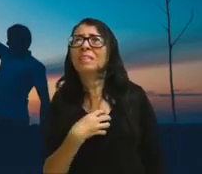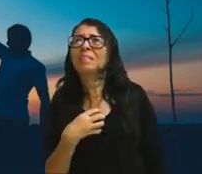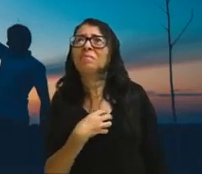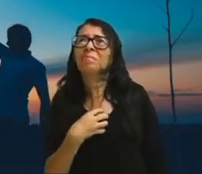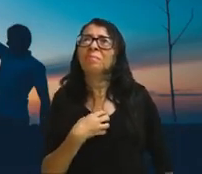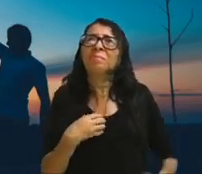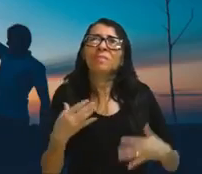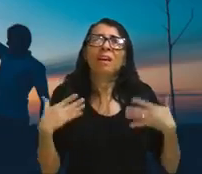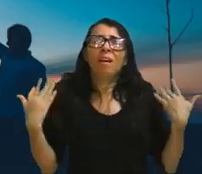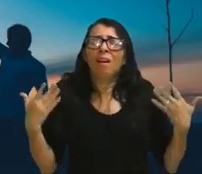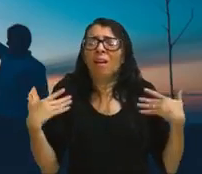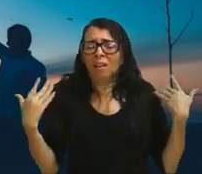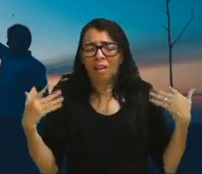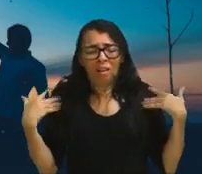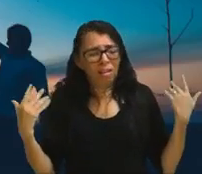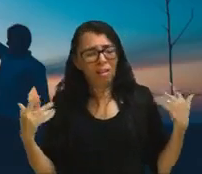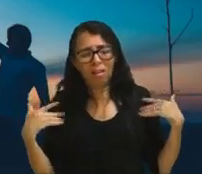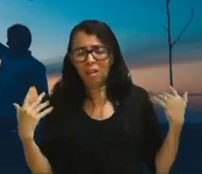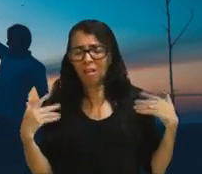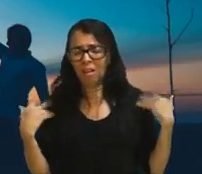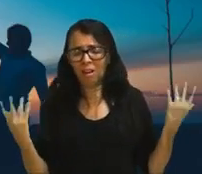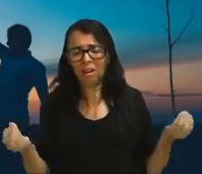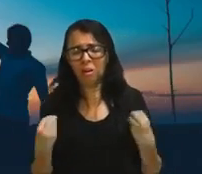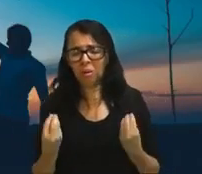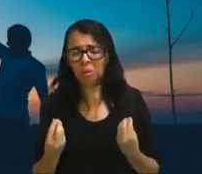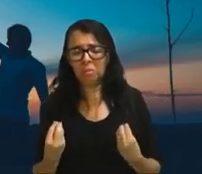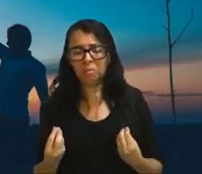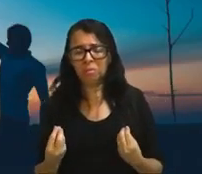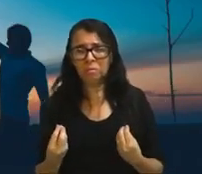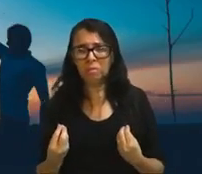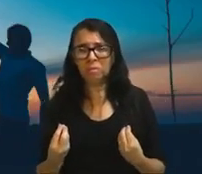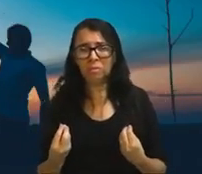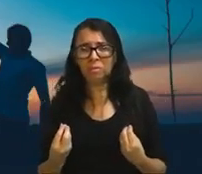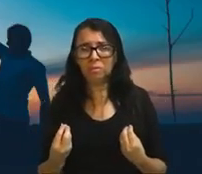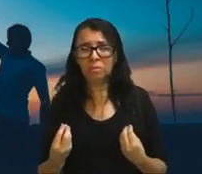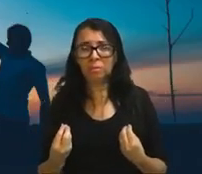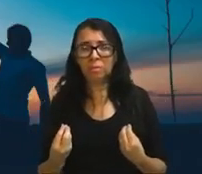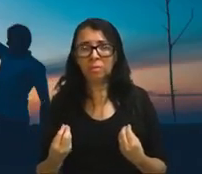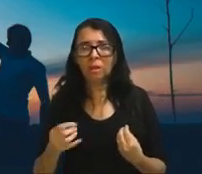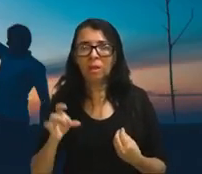força? Momentos que talvez tira você